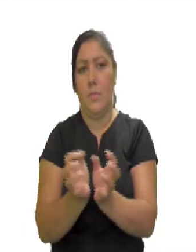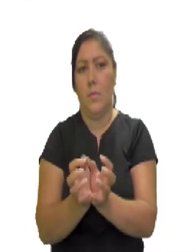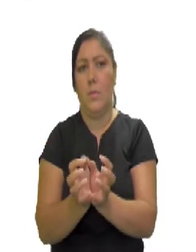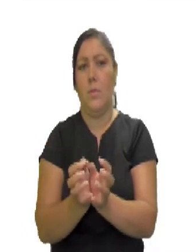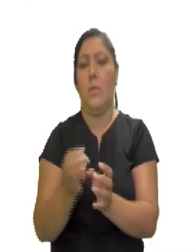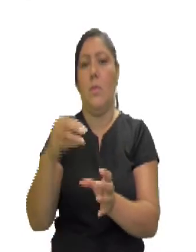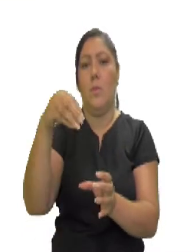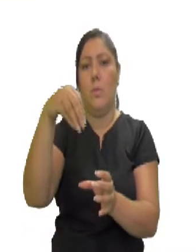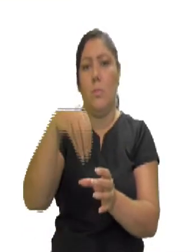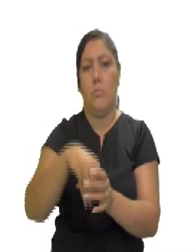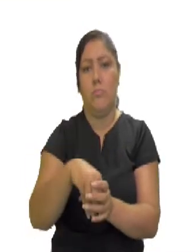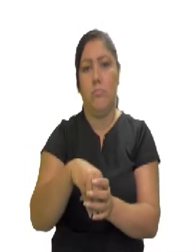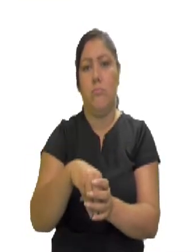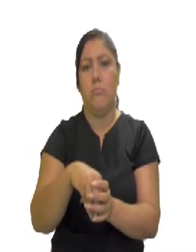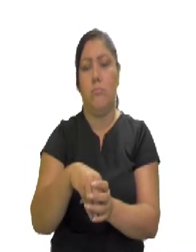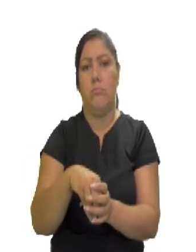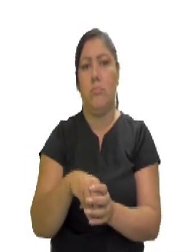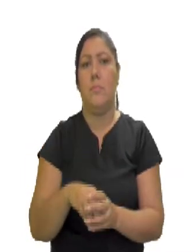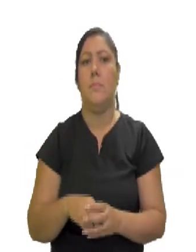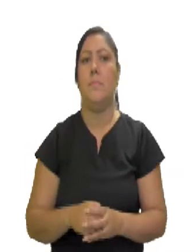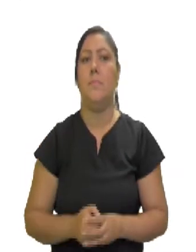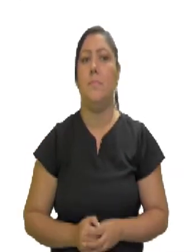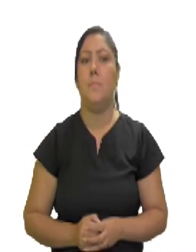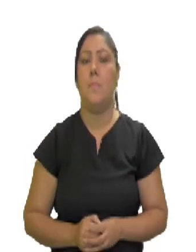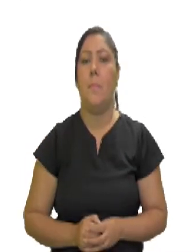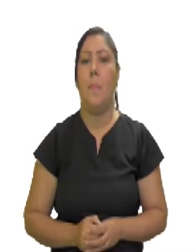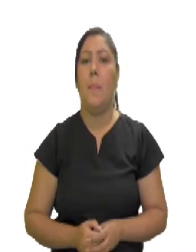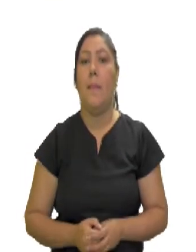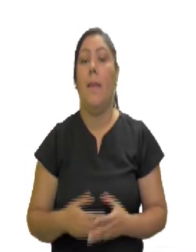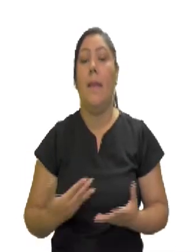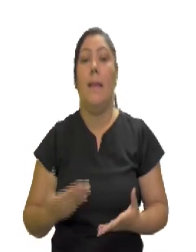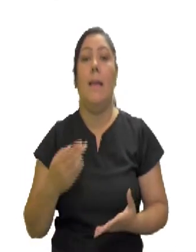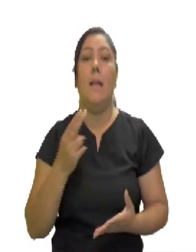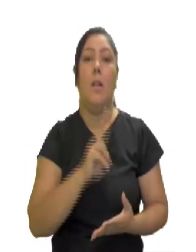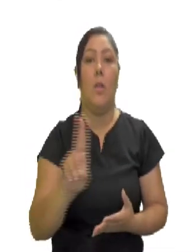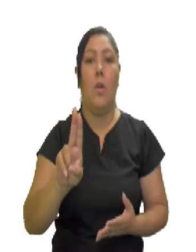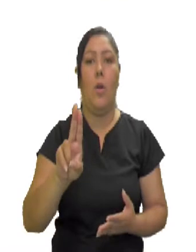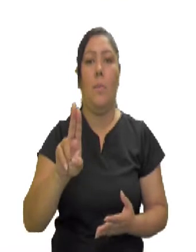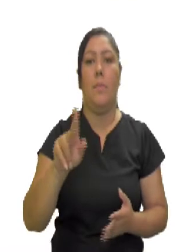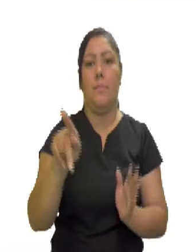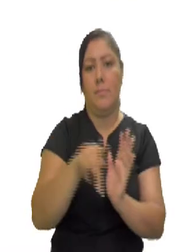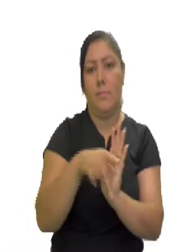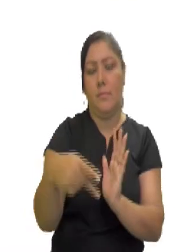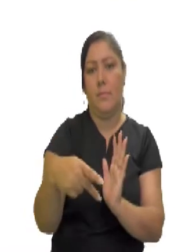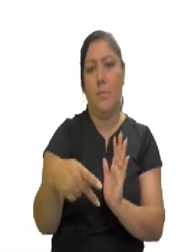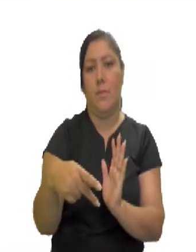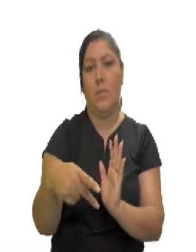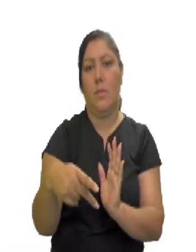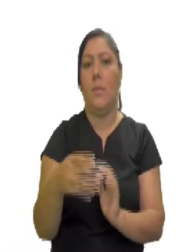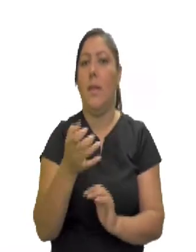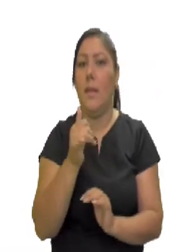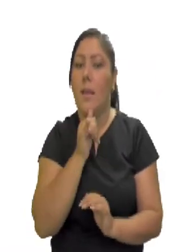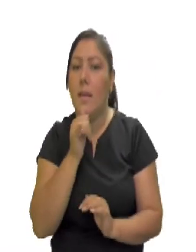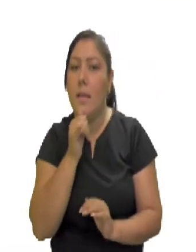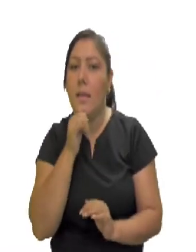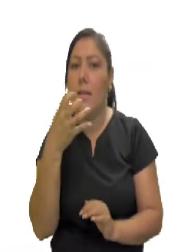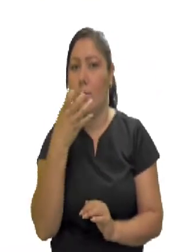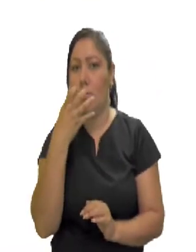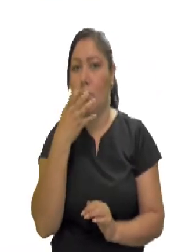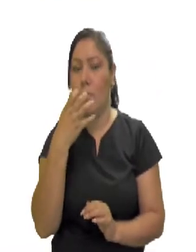dando a ele um substantivo próprio, que será o nome dele. E todas as palavras que